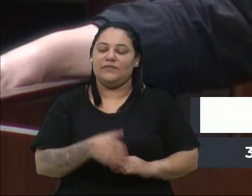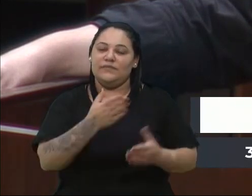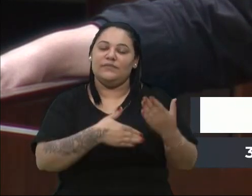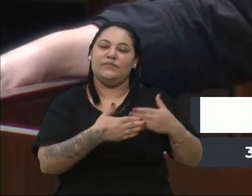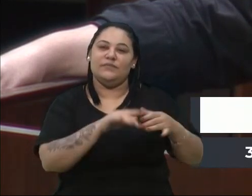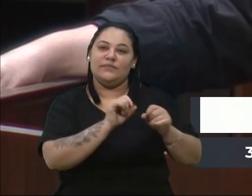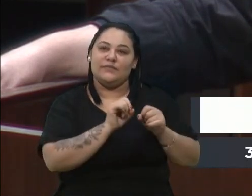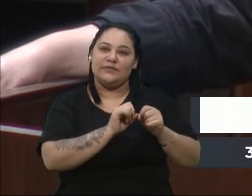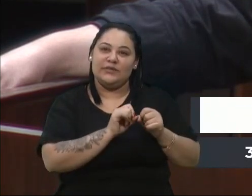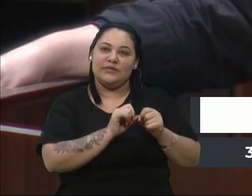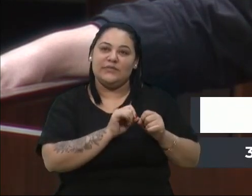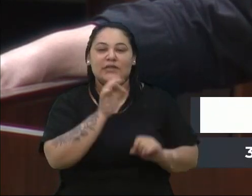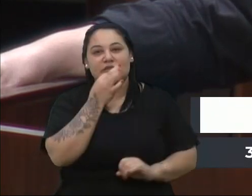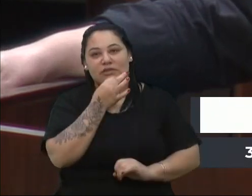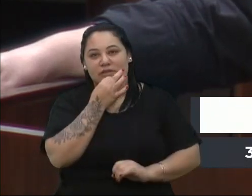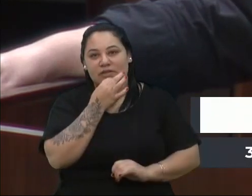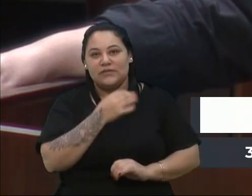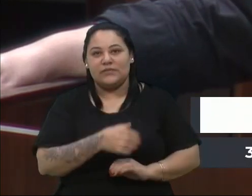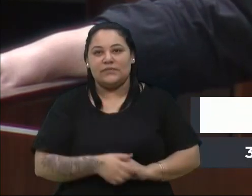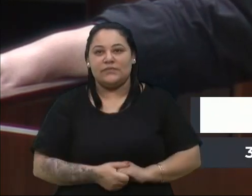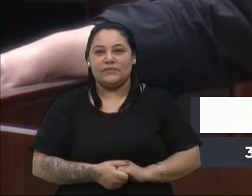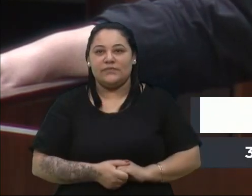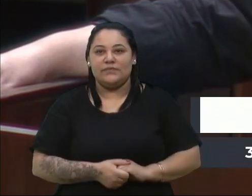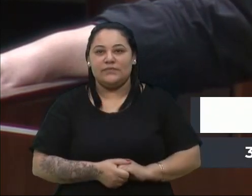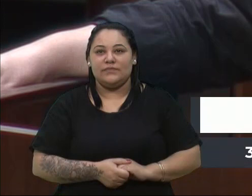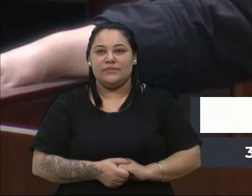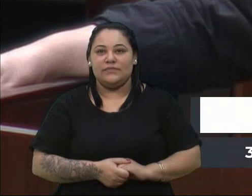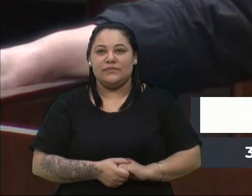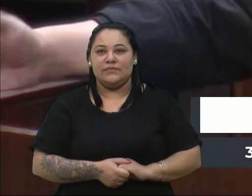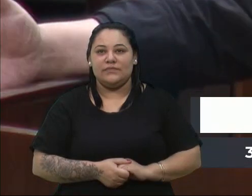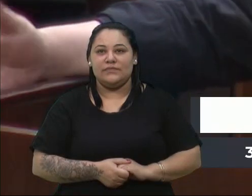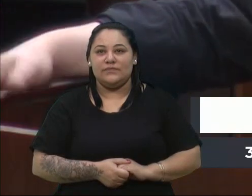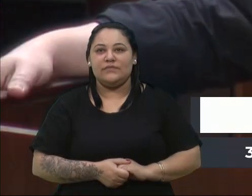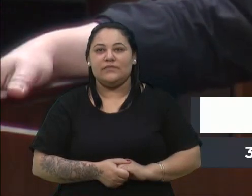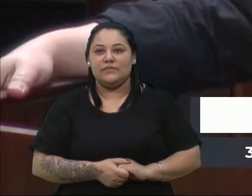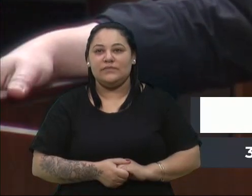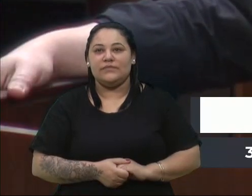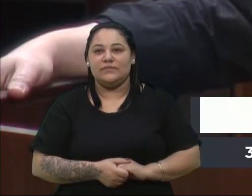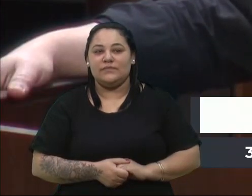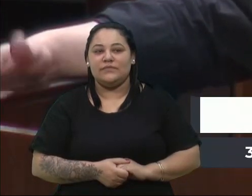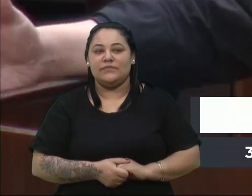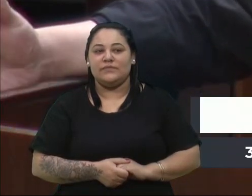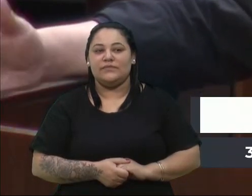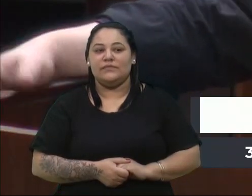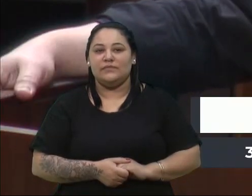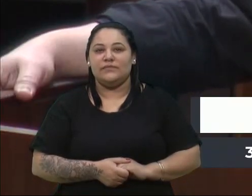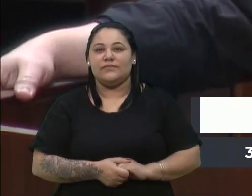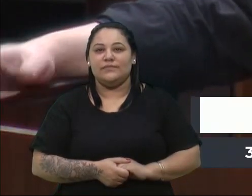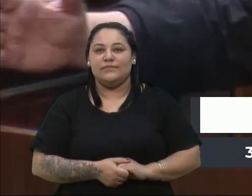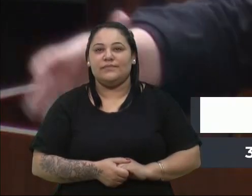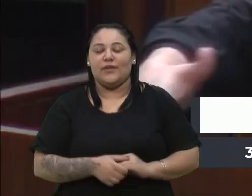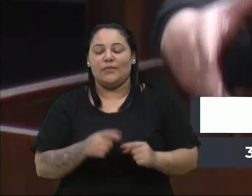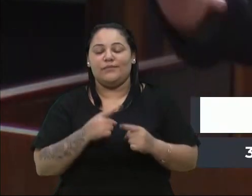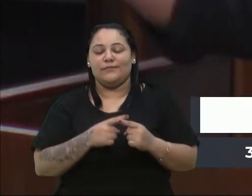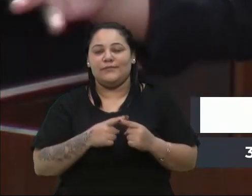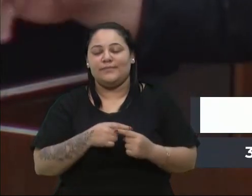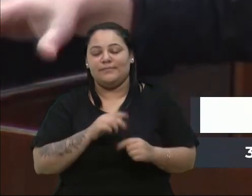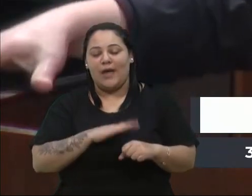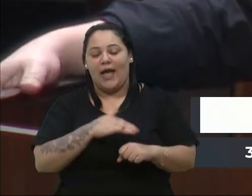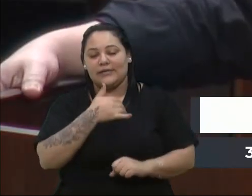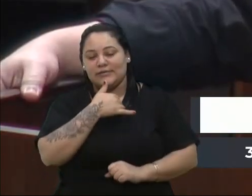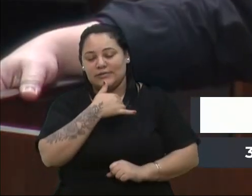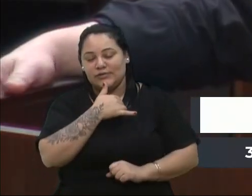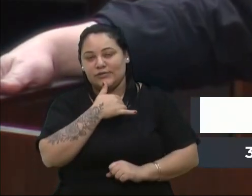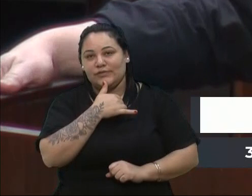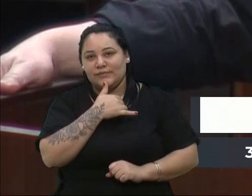por Caxias. Hoje ele está em todas as redes sociais, talvez, né, no momento mais triste é onde mais a gente